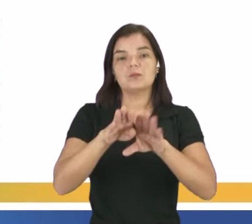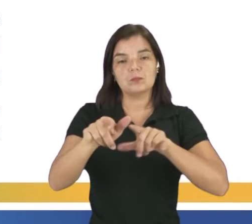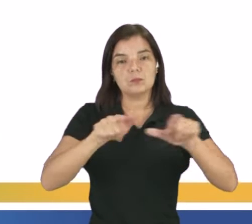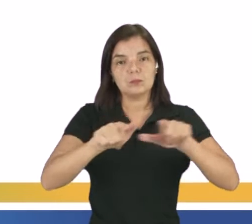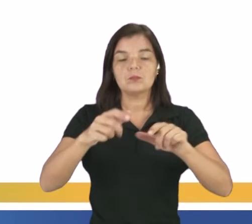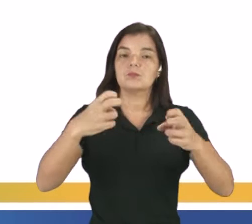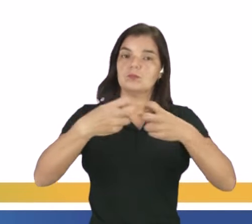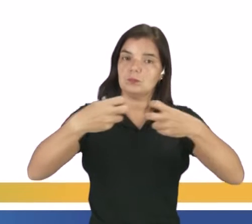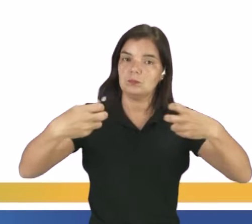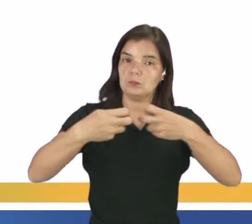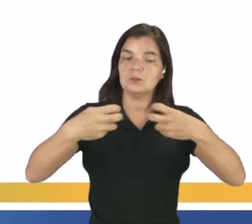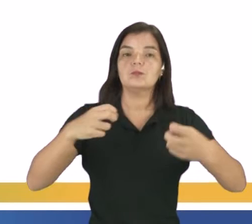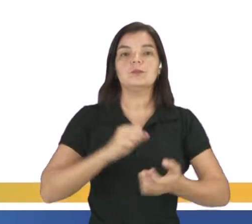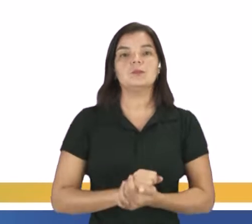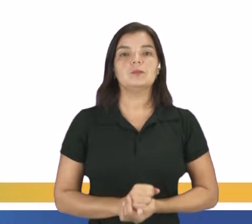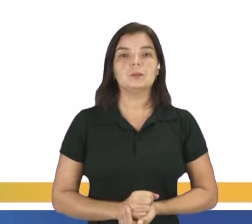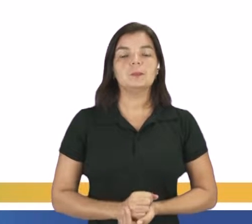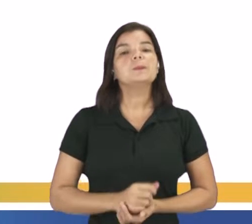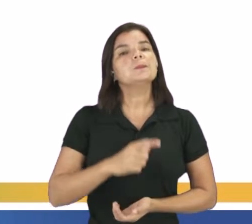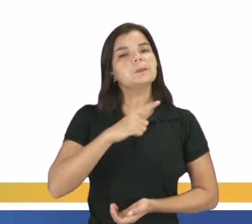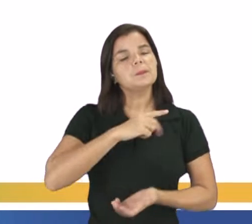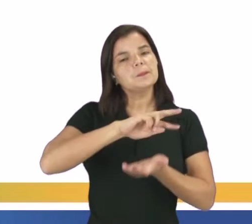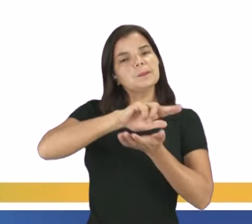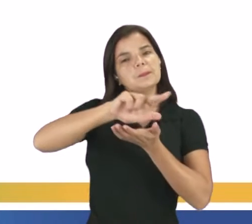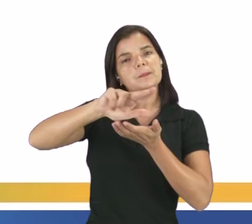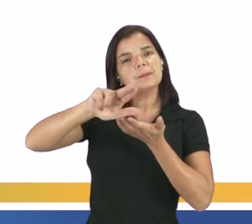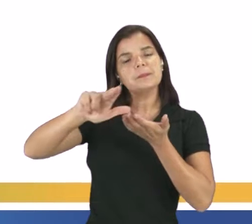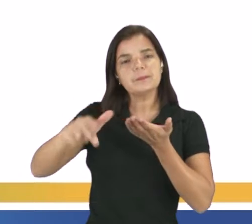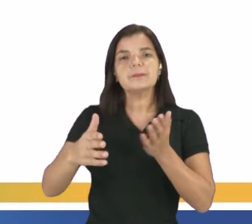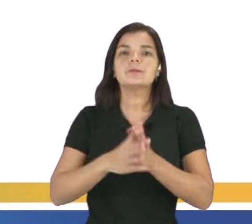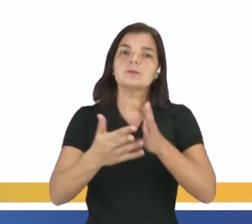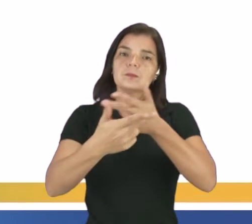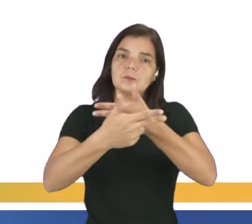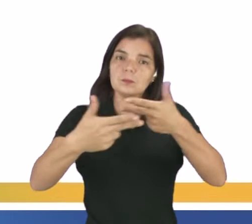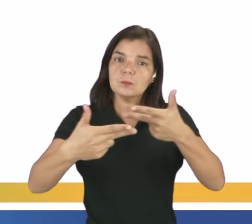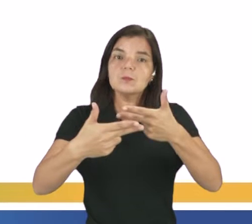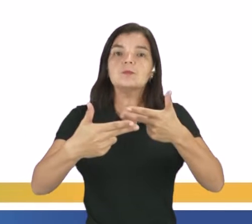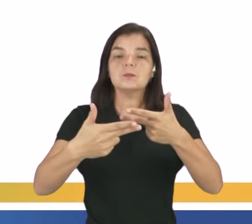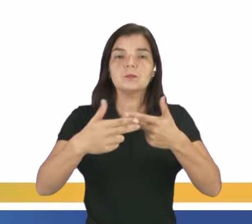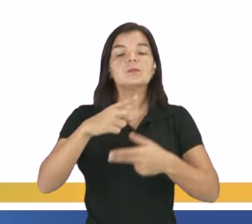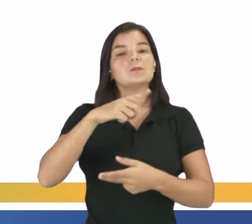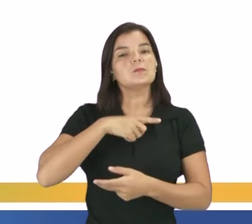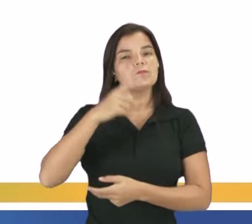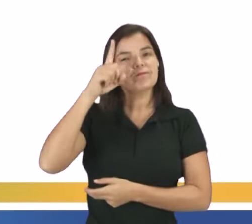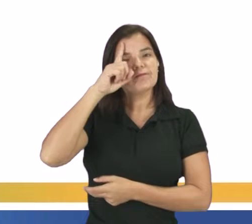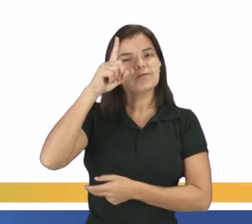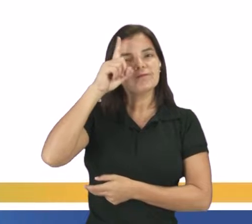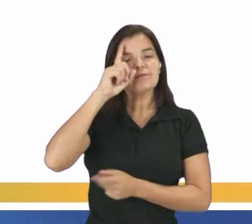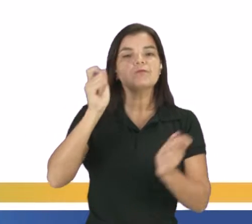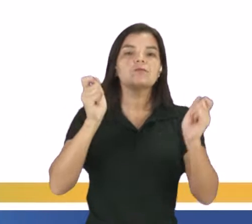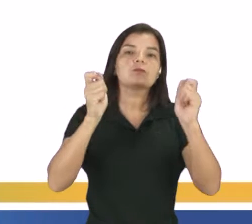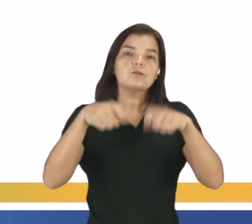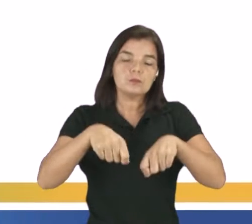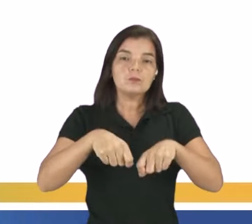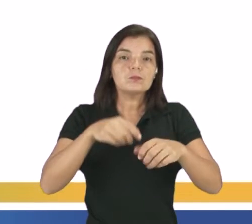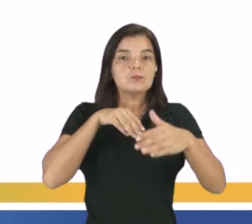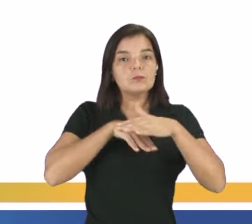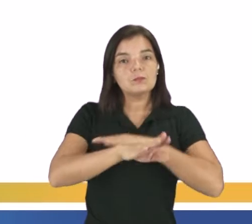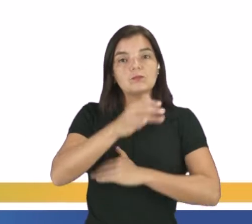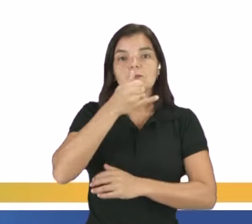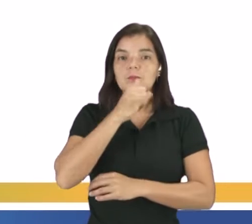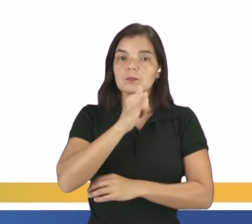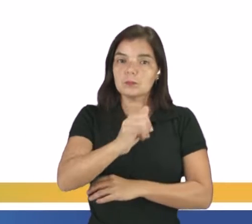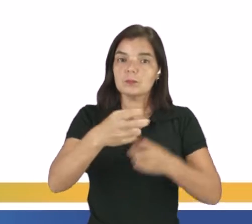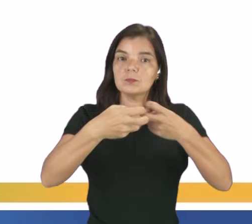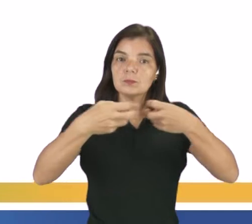força elástica. Existem diversos objetos cotidianos que são capazes de armazenar